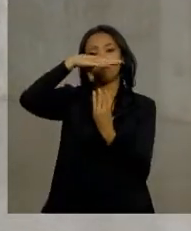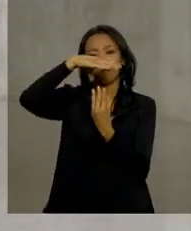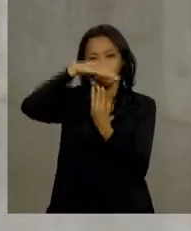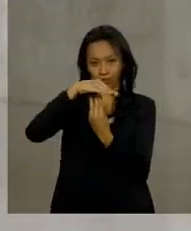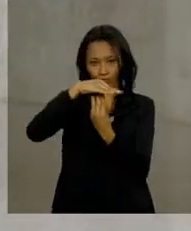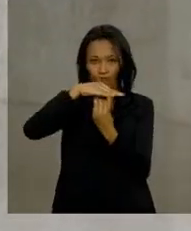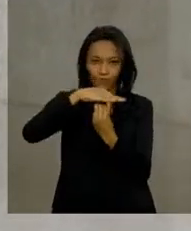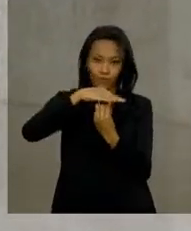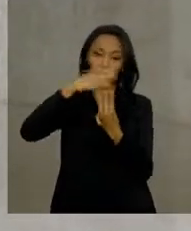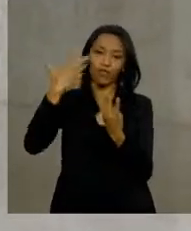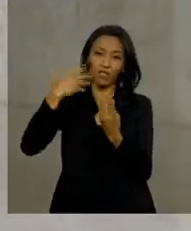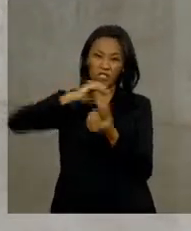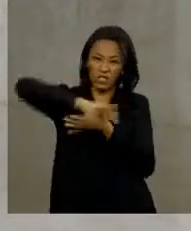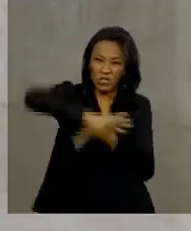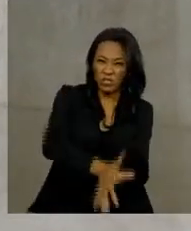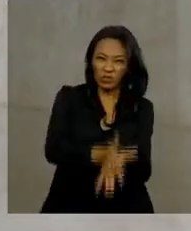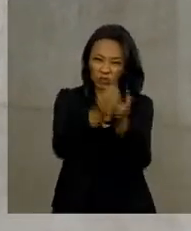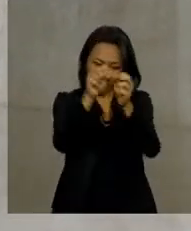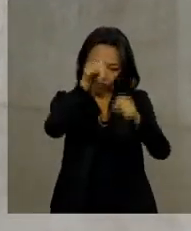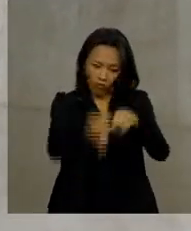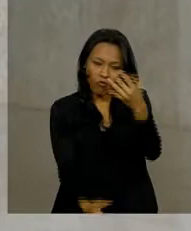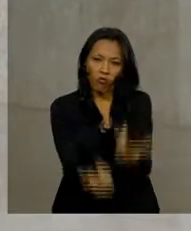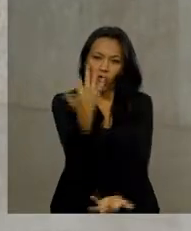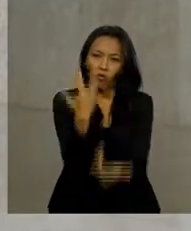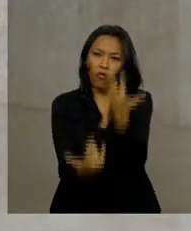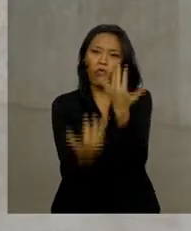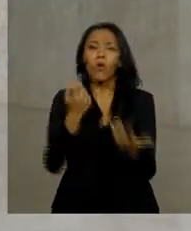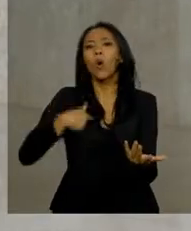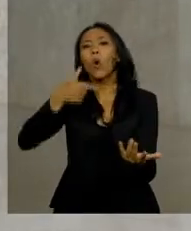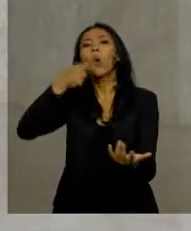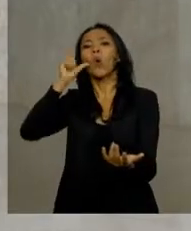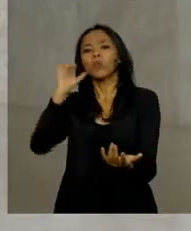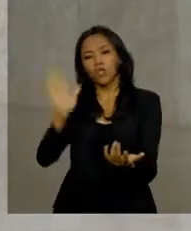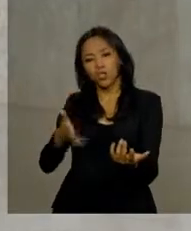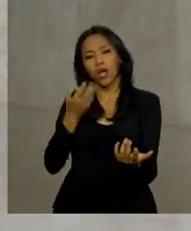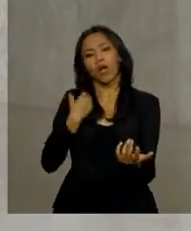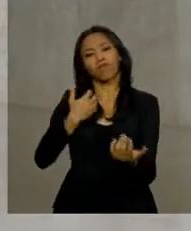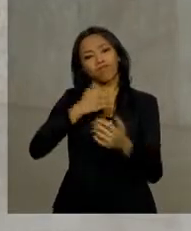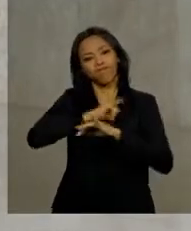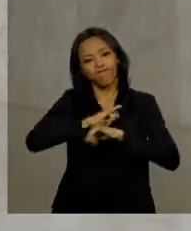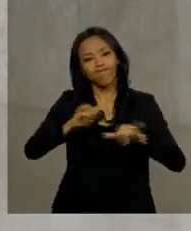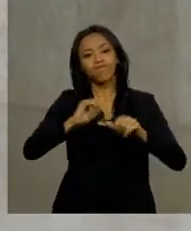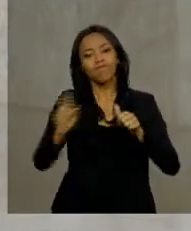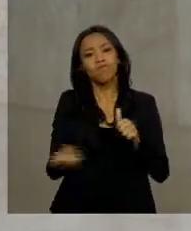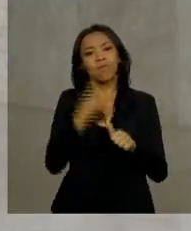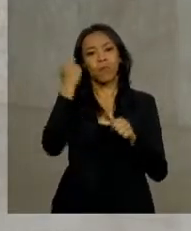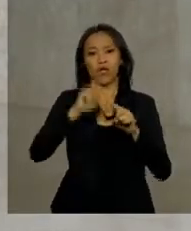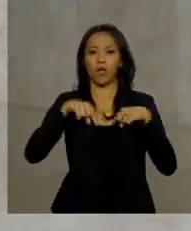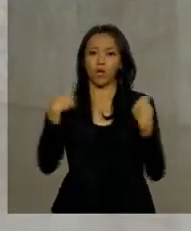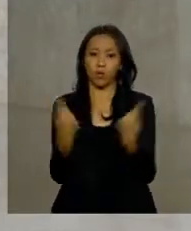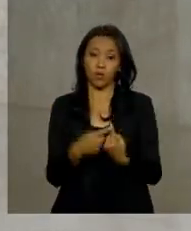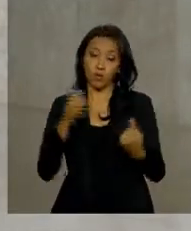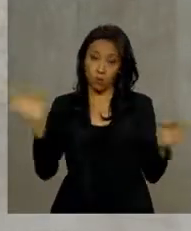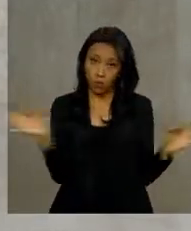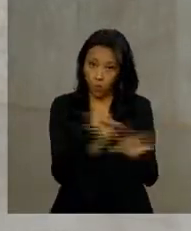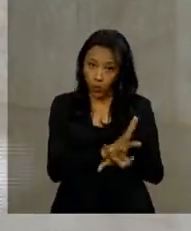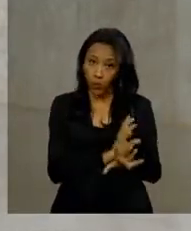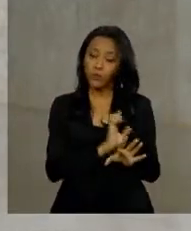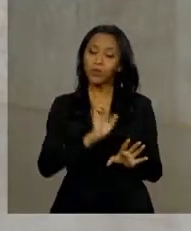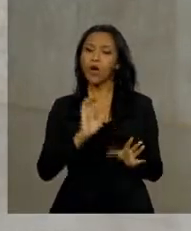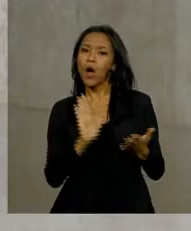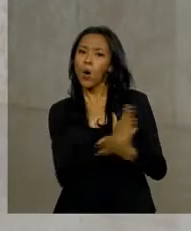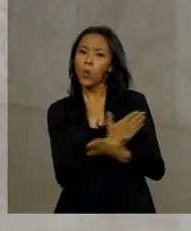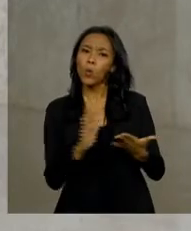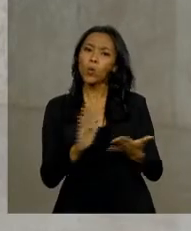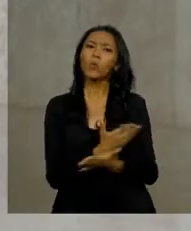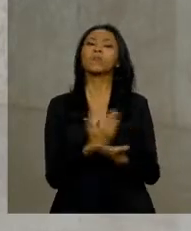bom comitê foi formado ontem pelo presidente michel temer e já realizou a primeira reunião após essa reunião algumas